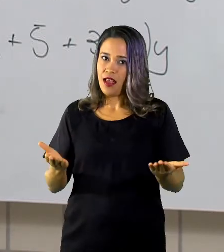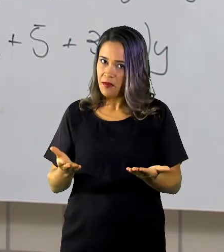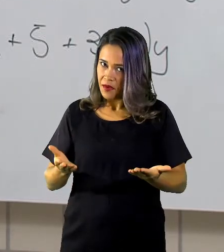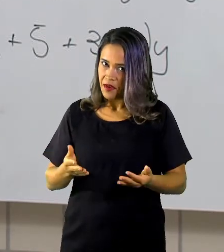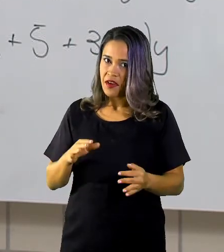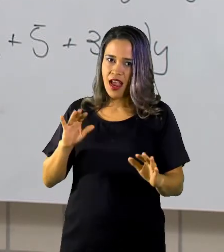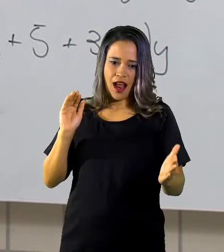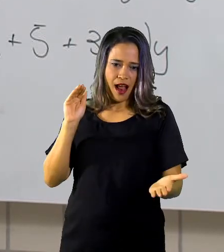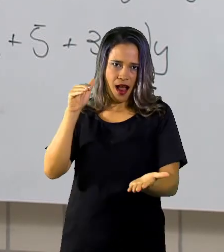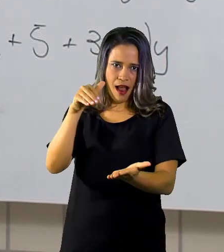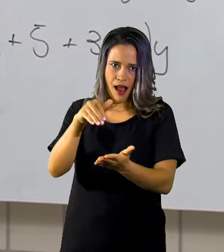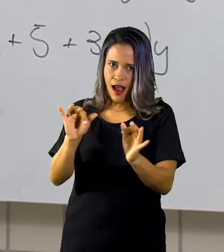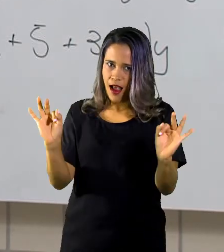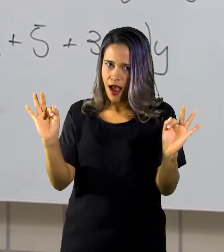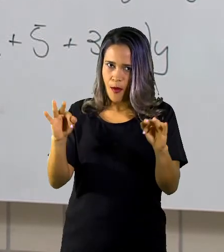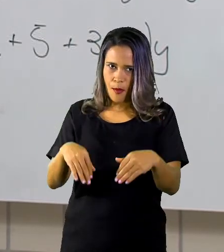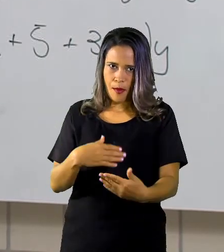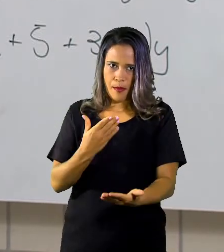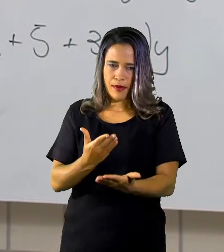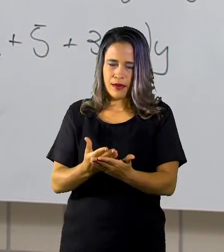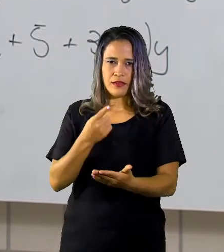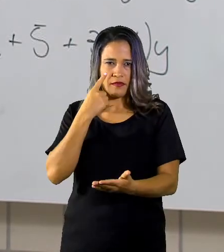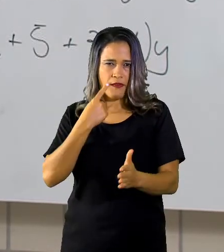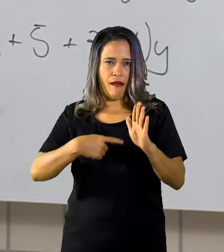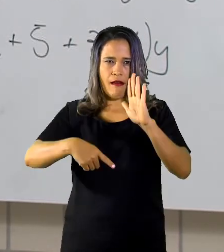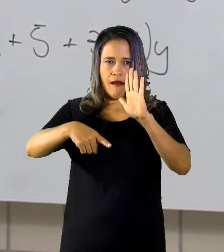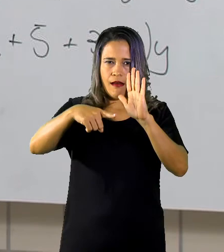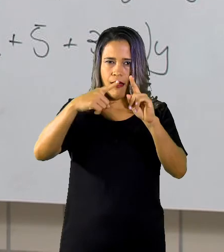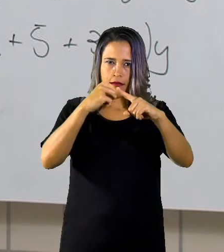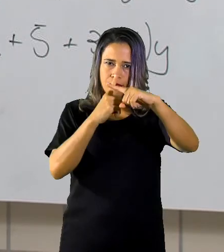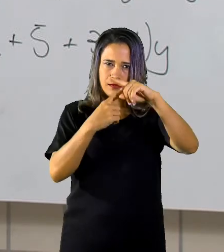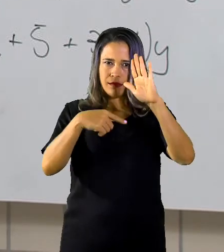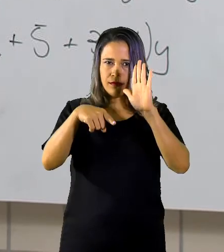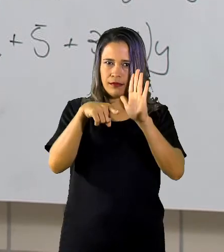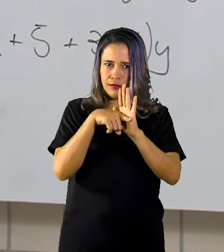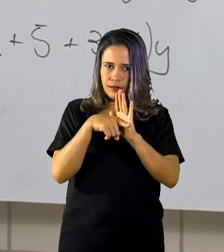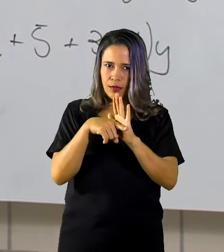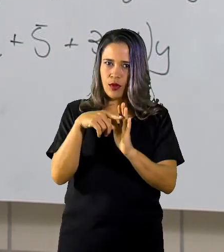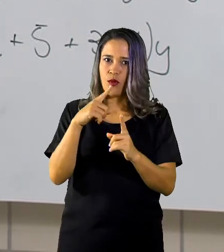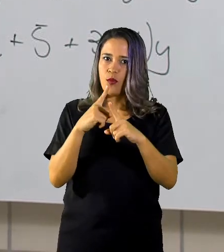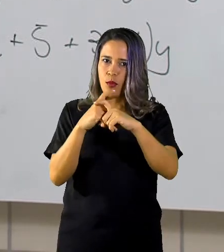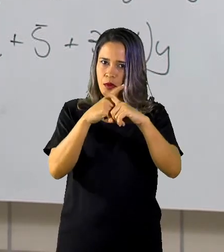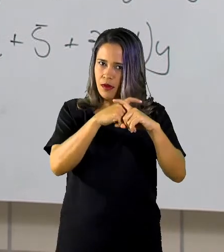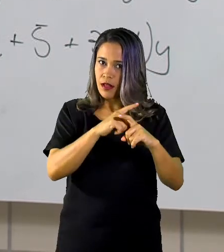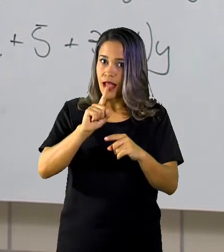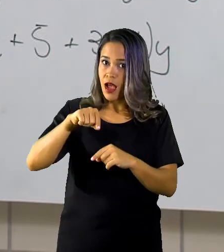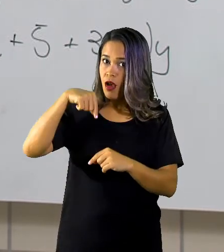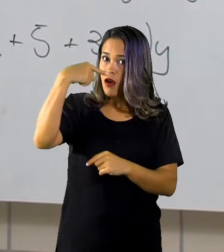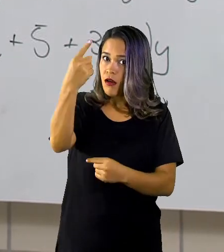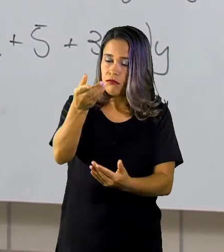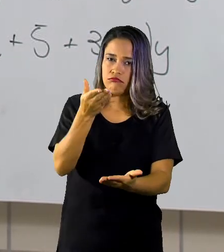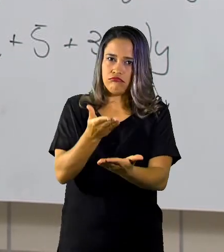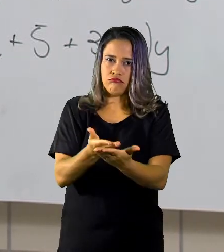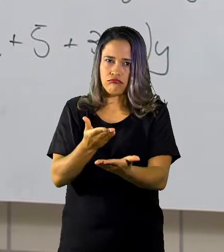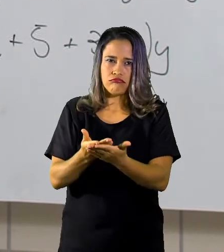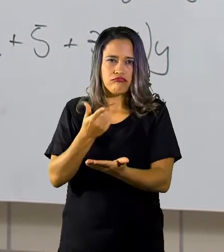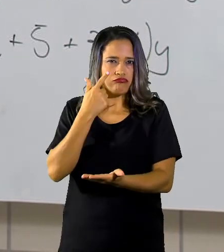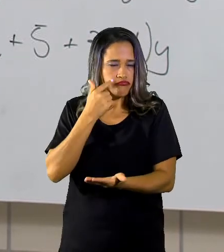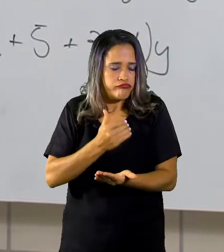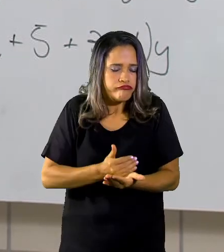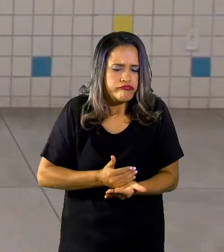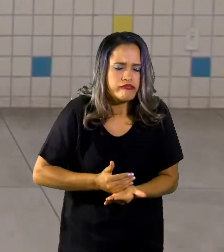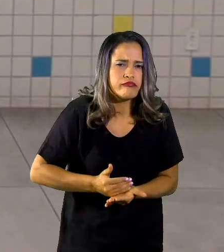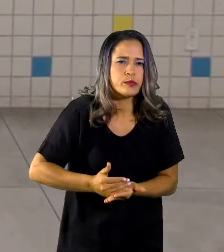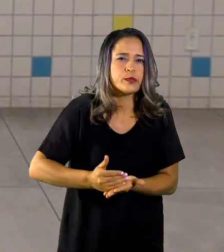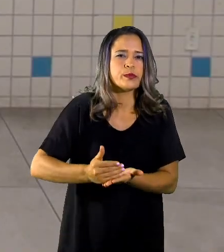que nós vimos a adição e a subtração de polinômios. Para a aula que vem, a gente vai continuar vendo as operações, só